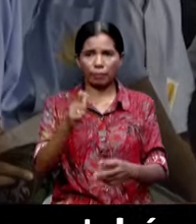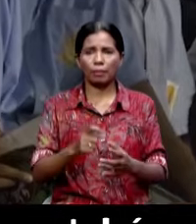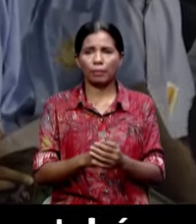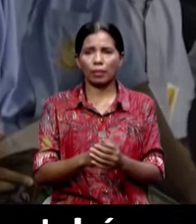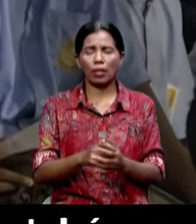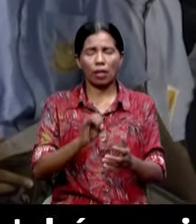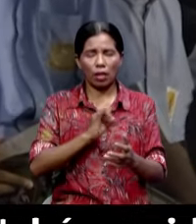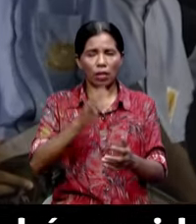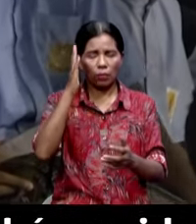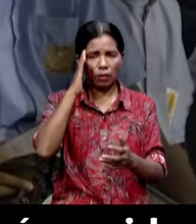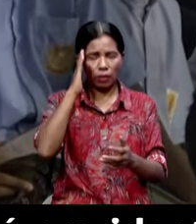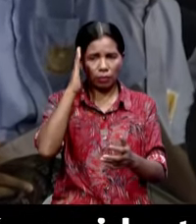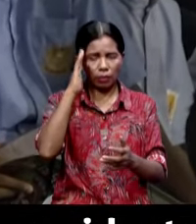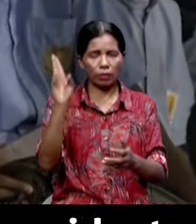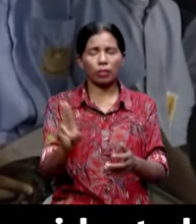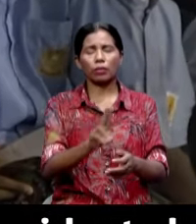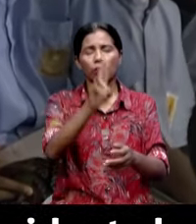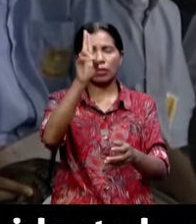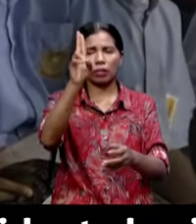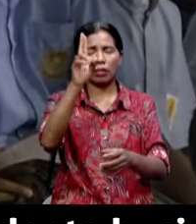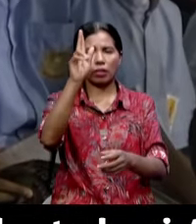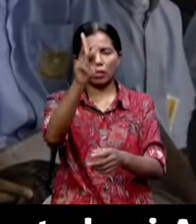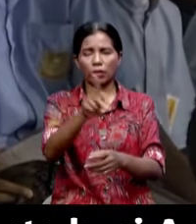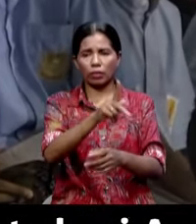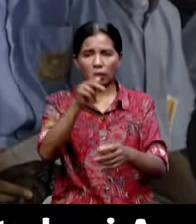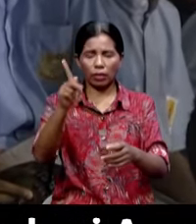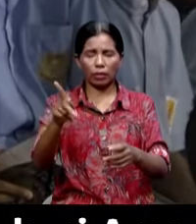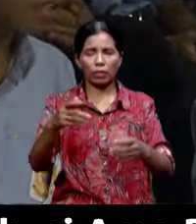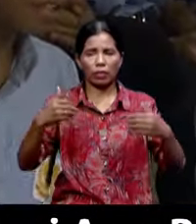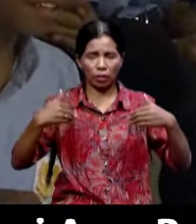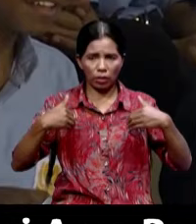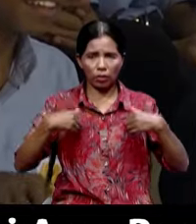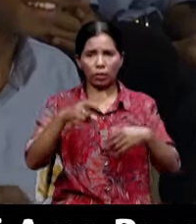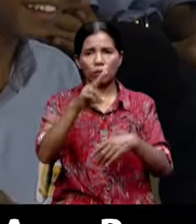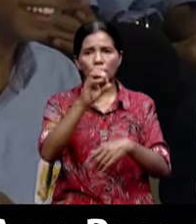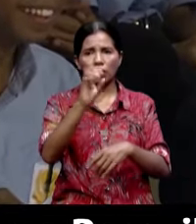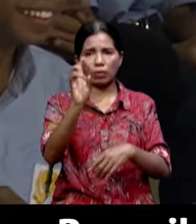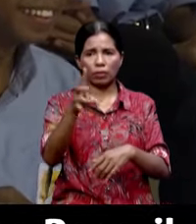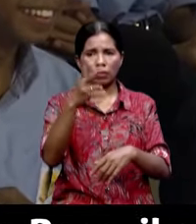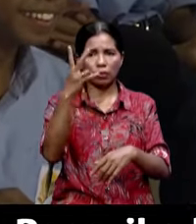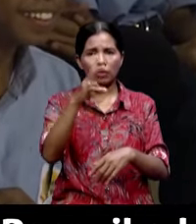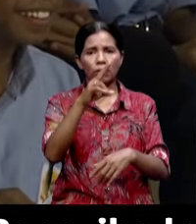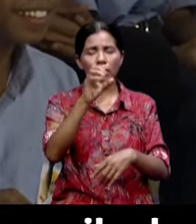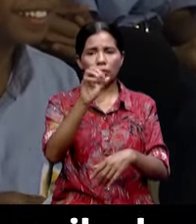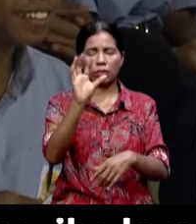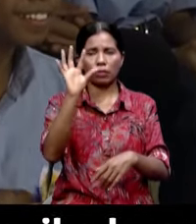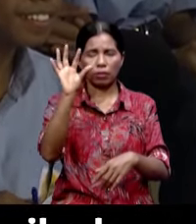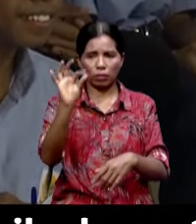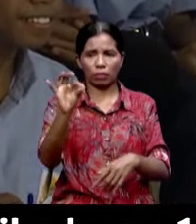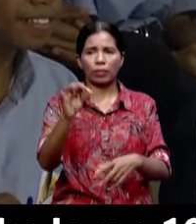A noite de Cria Universidade Católica, os pedras de 2007, 2008, 2009,